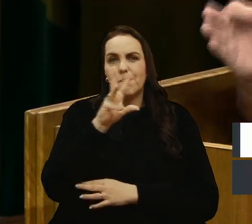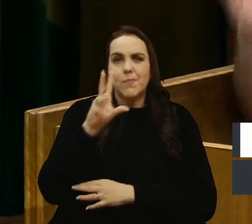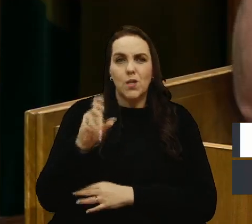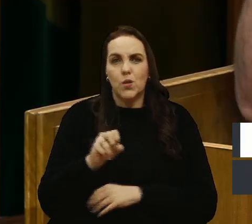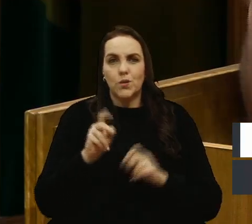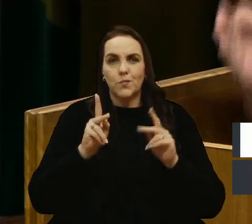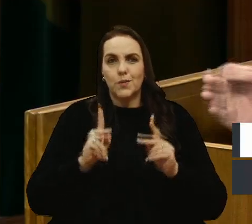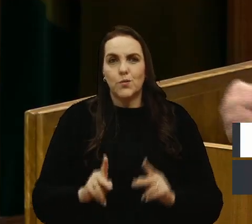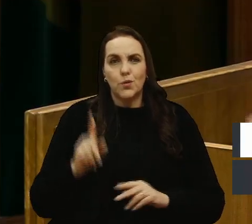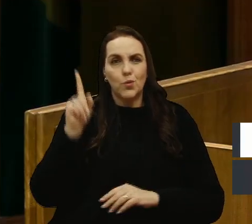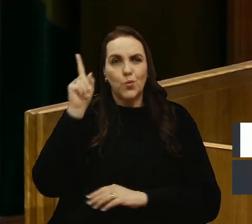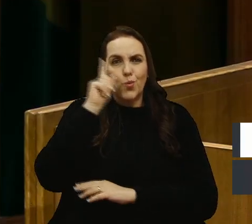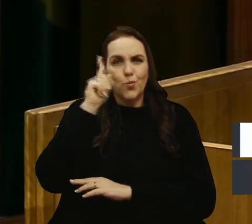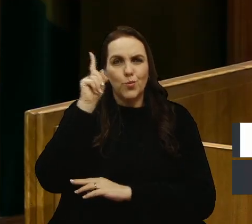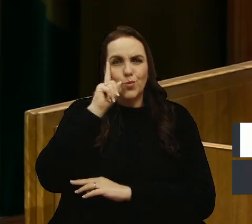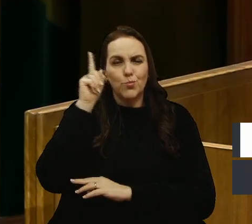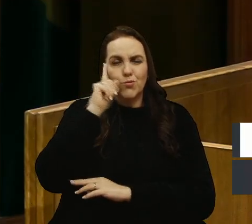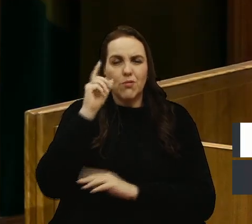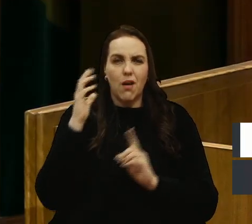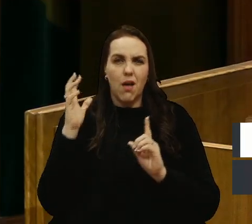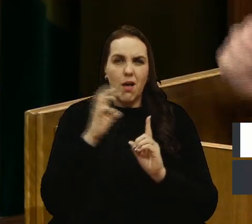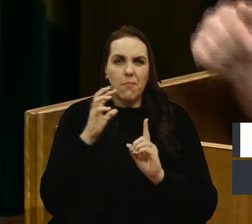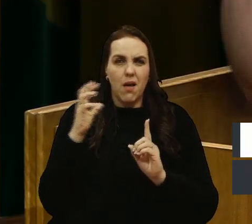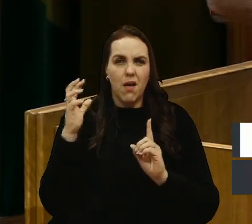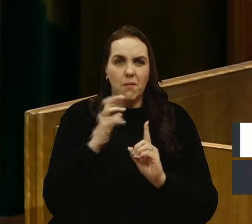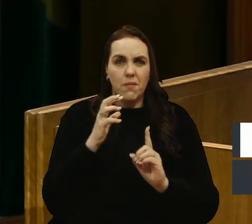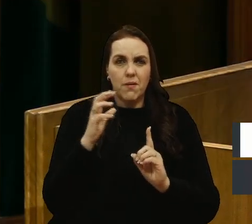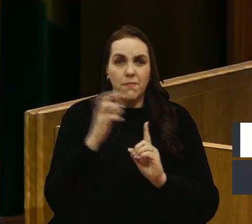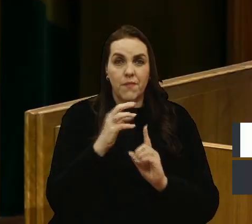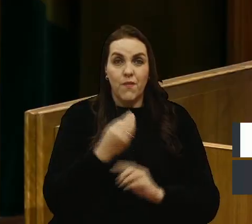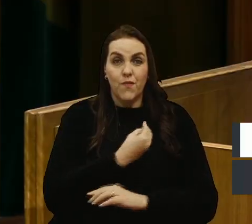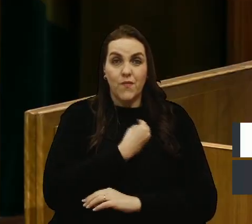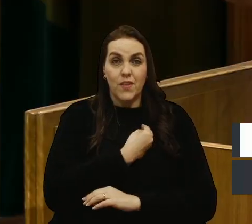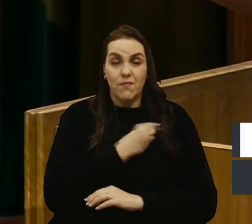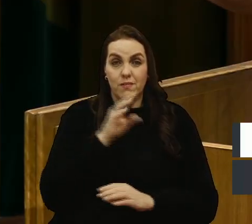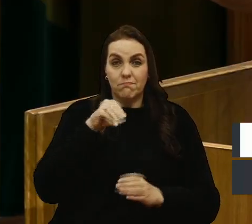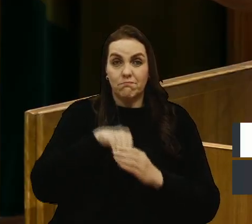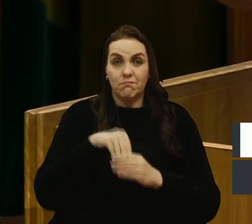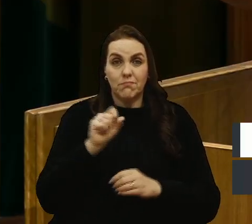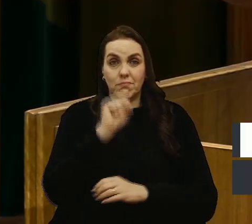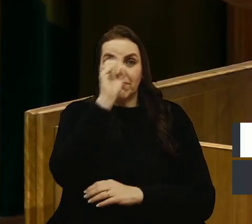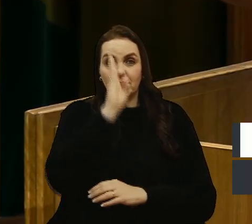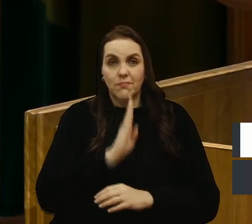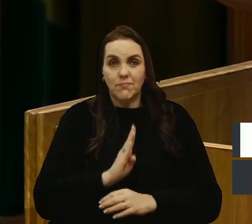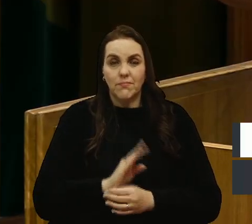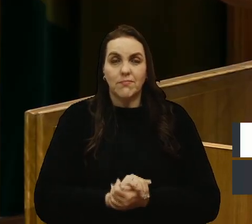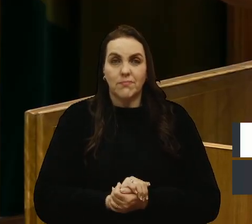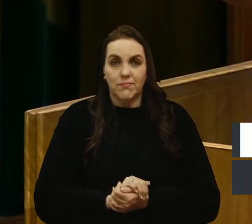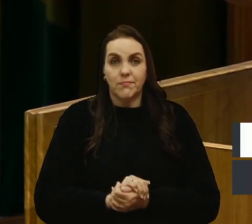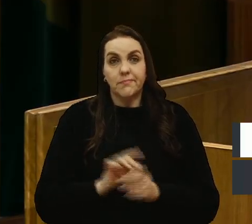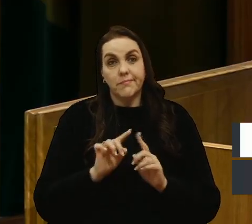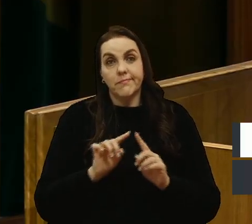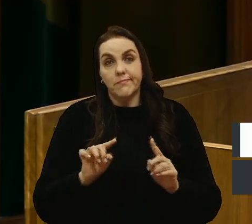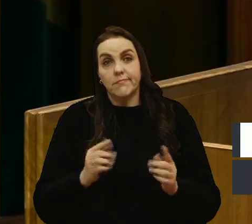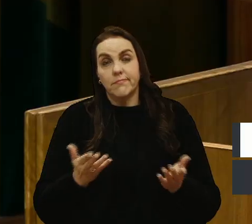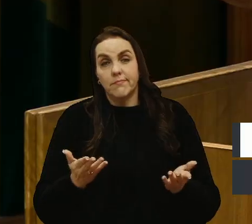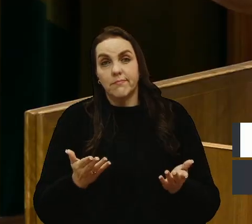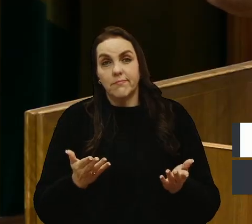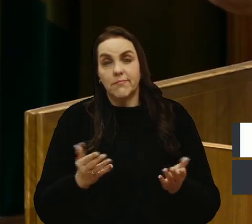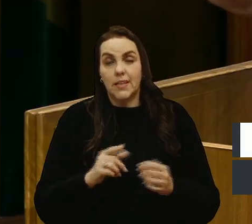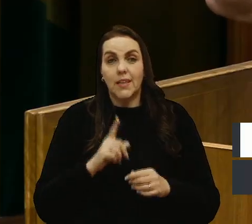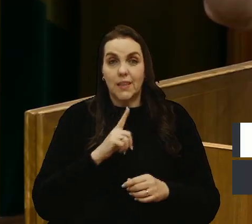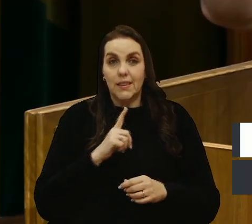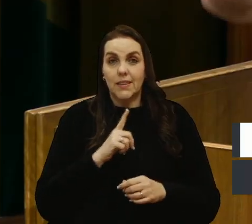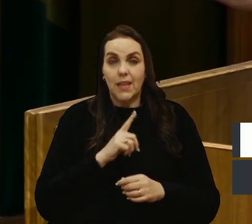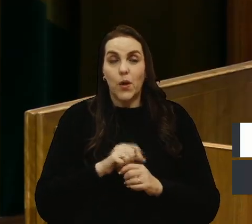são diariamente ameaçadas, que vivem dentro do Brasil, no entanto, sob